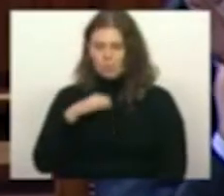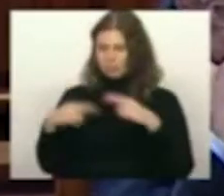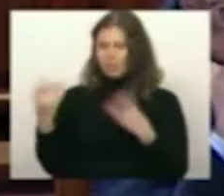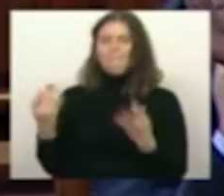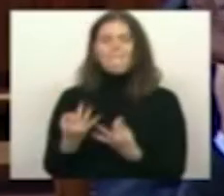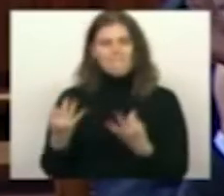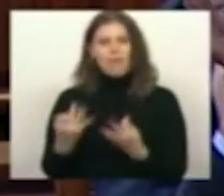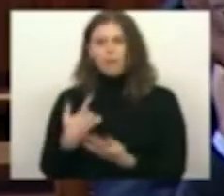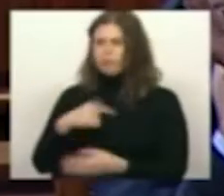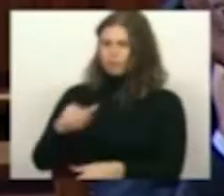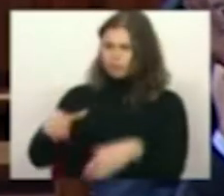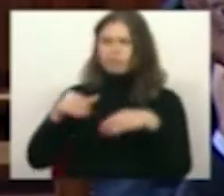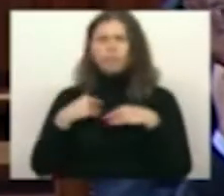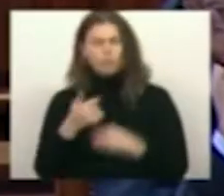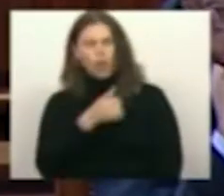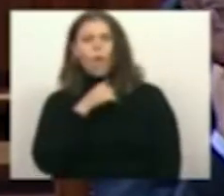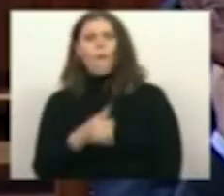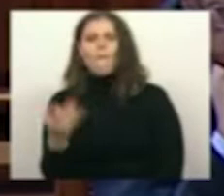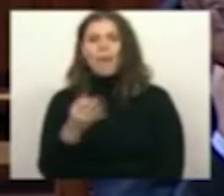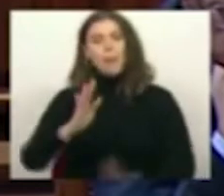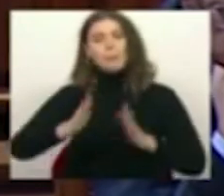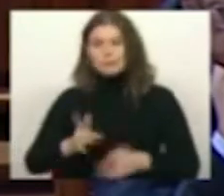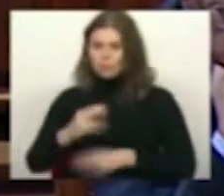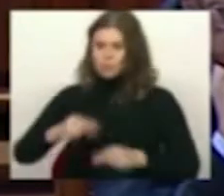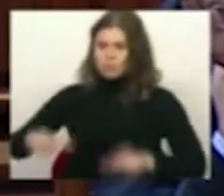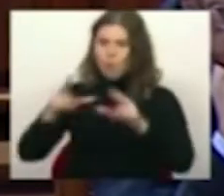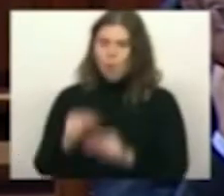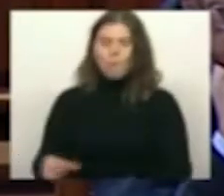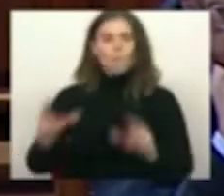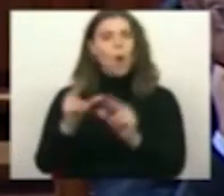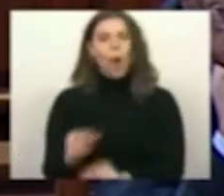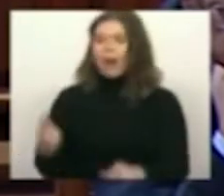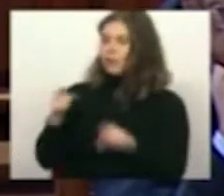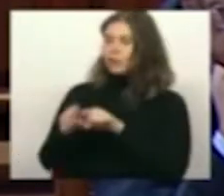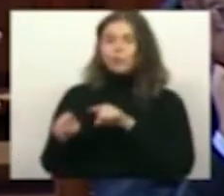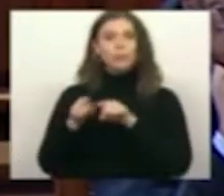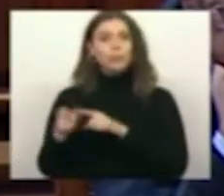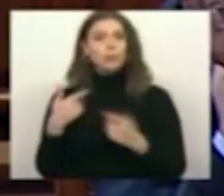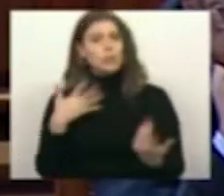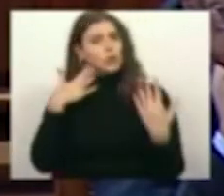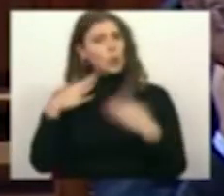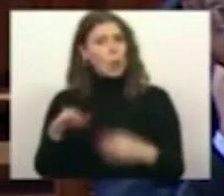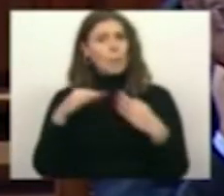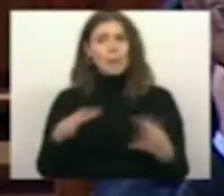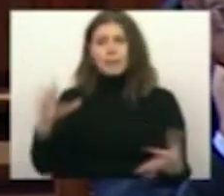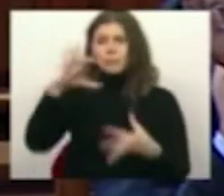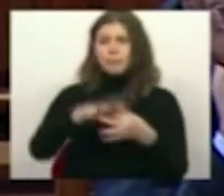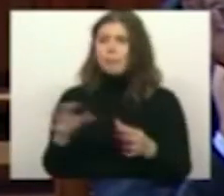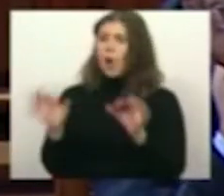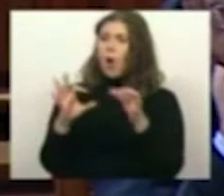construtivos, nós aceitámos e concordámos que era necessário modernizar as políticas tradicionais da União